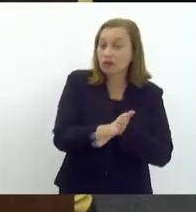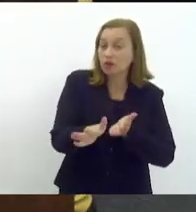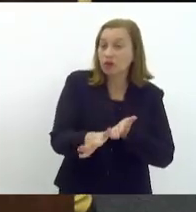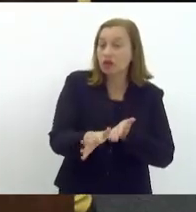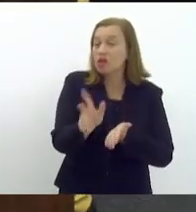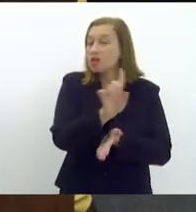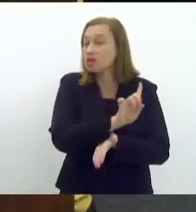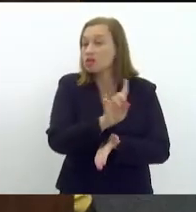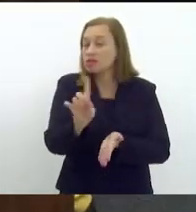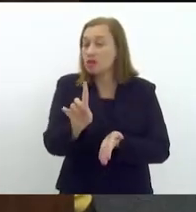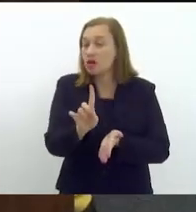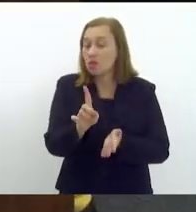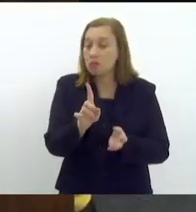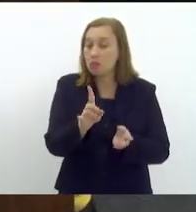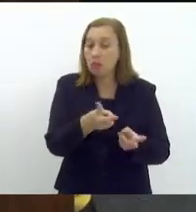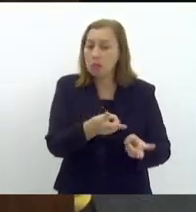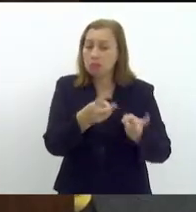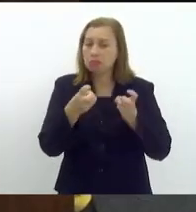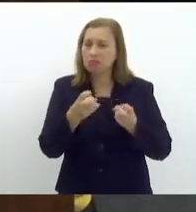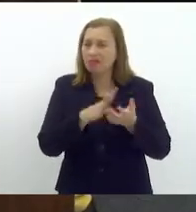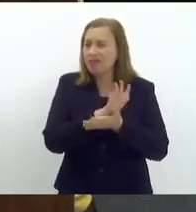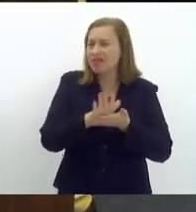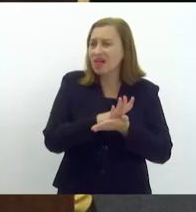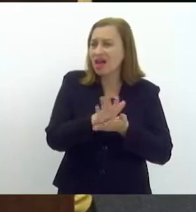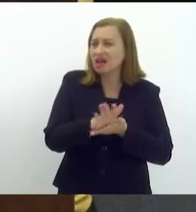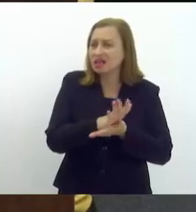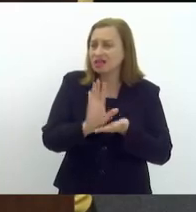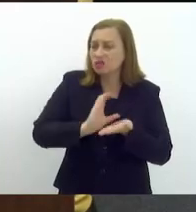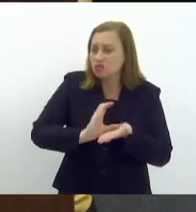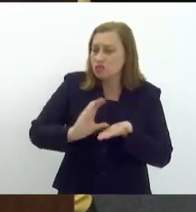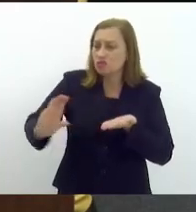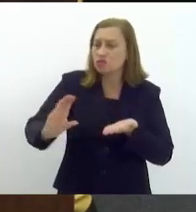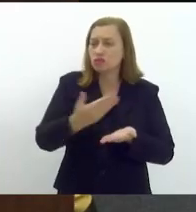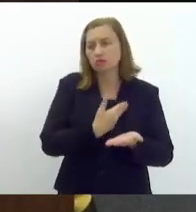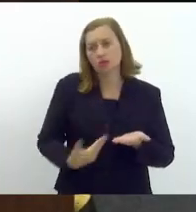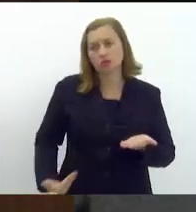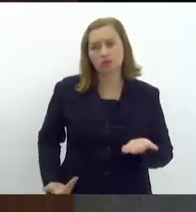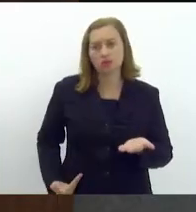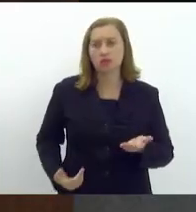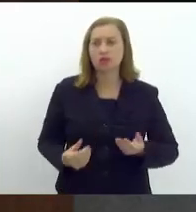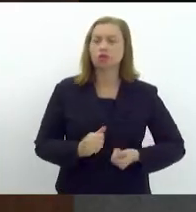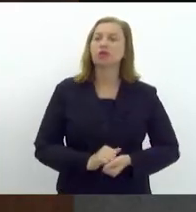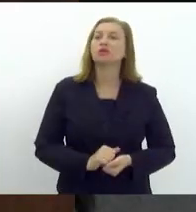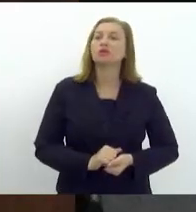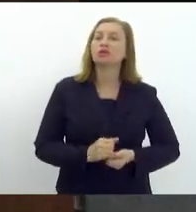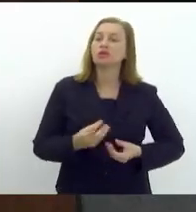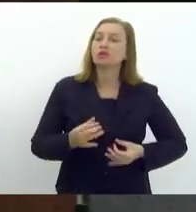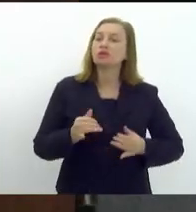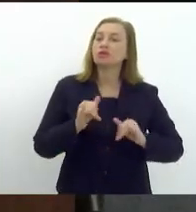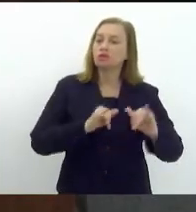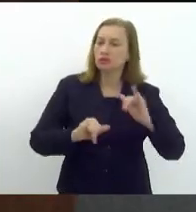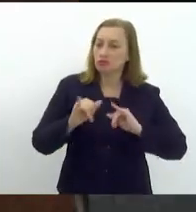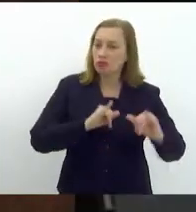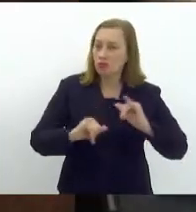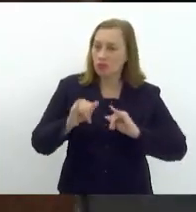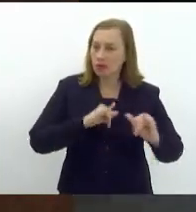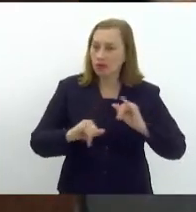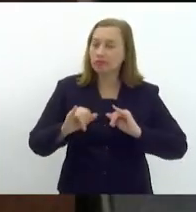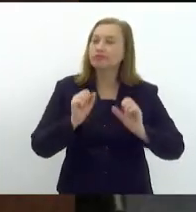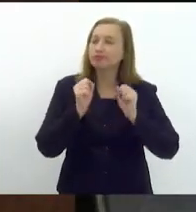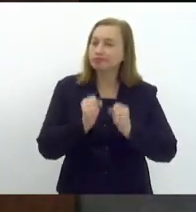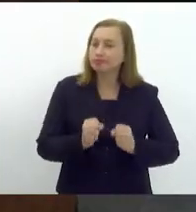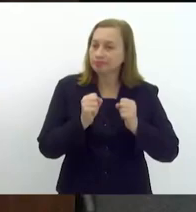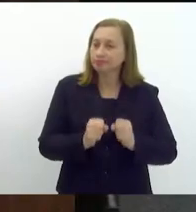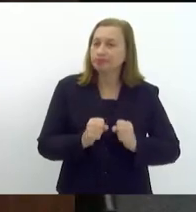não percebeu nenhum tipo de financiamento do poder público para que ele desse formalização e que pudesse